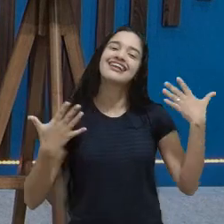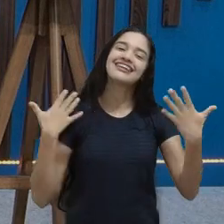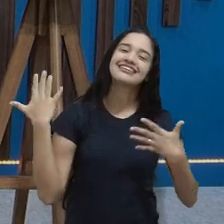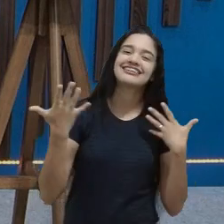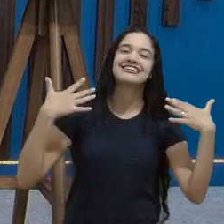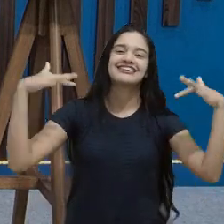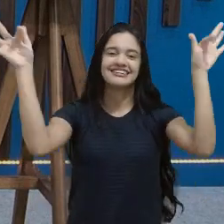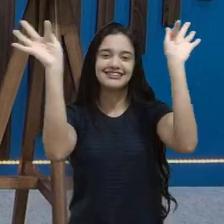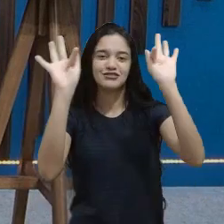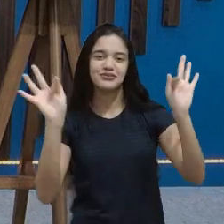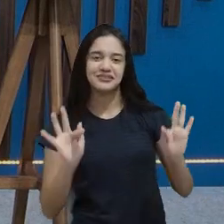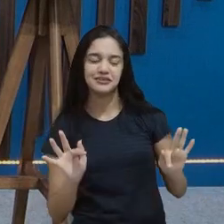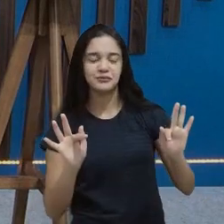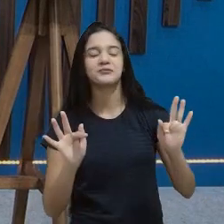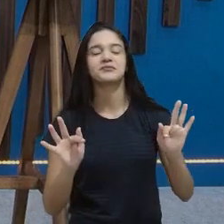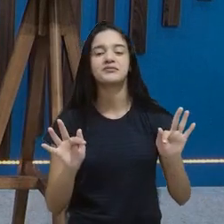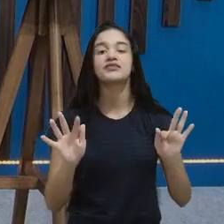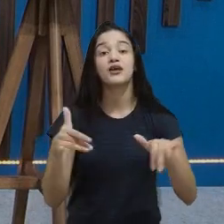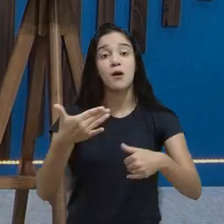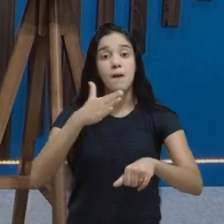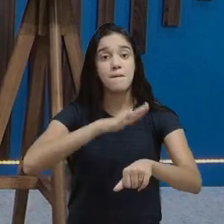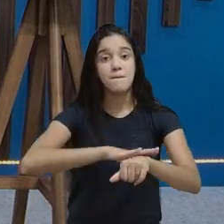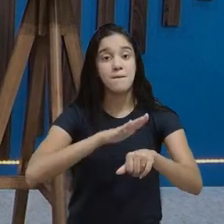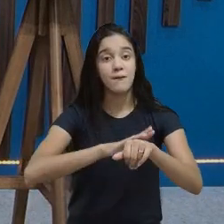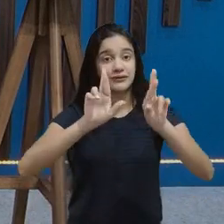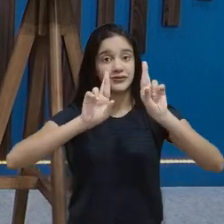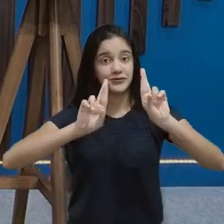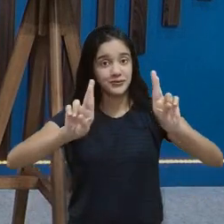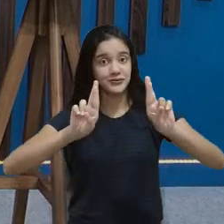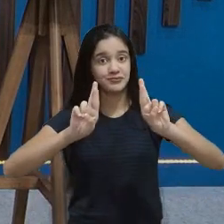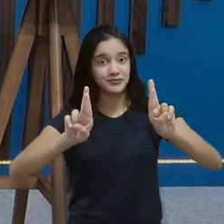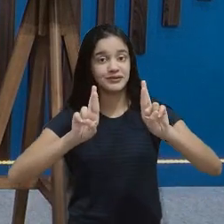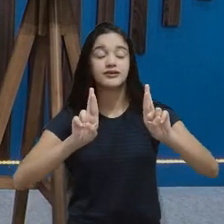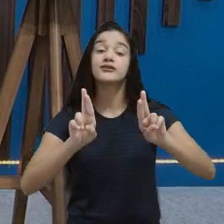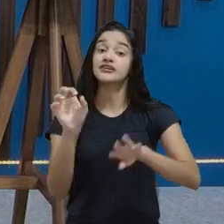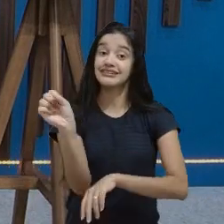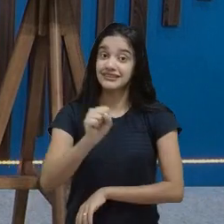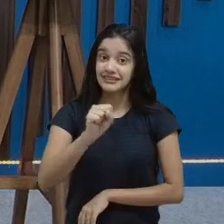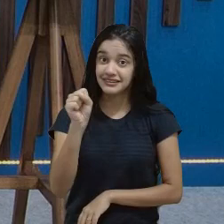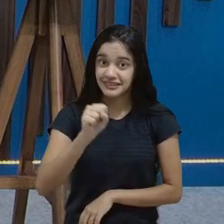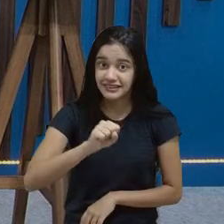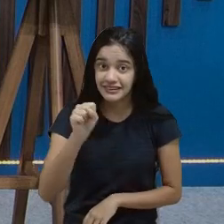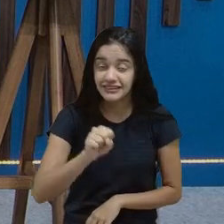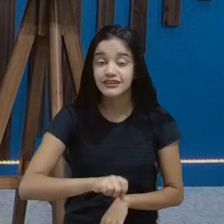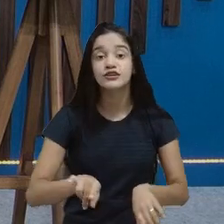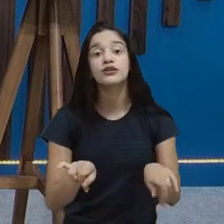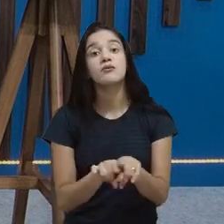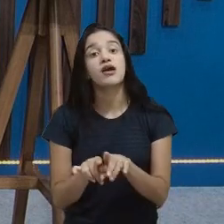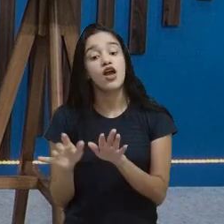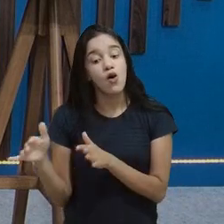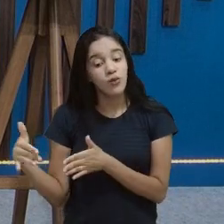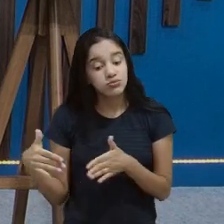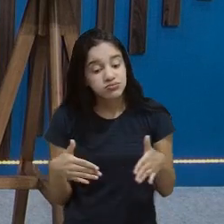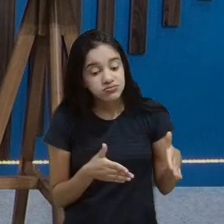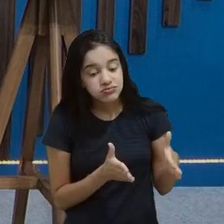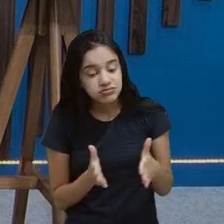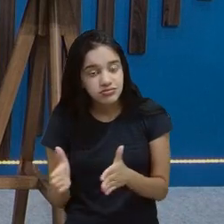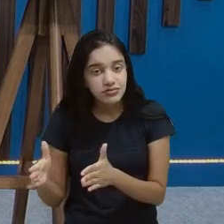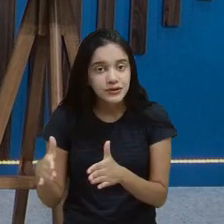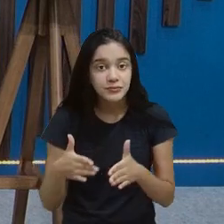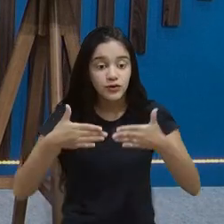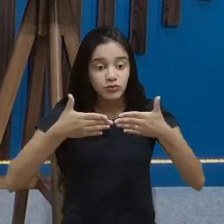de esperança, momentos de sim, não é? Momentos de caminhos, não